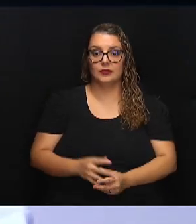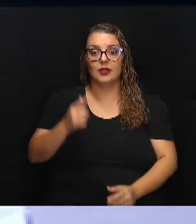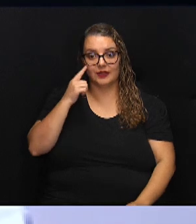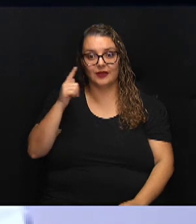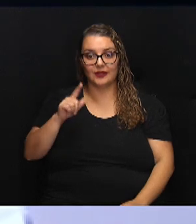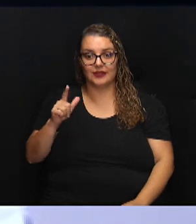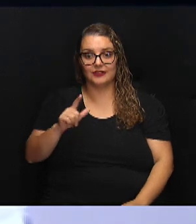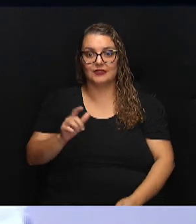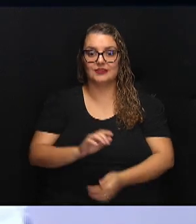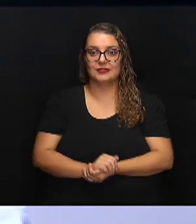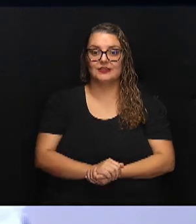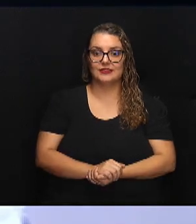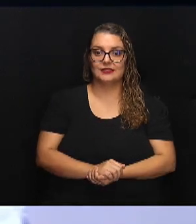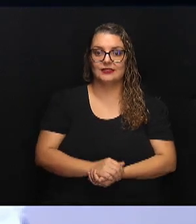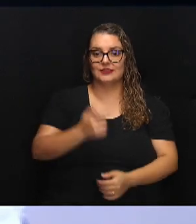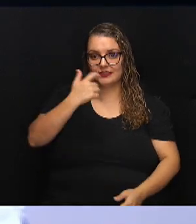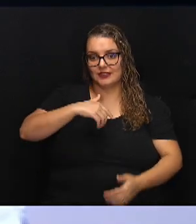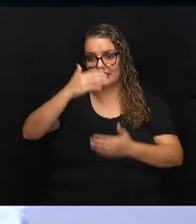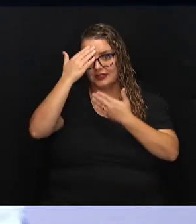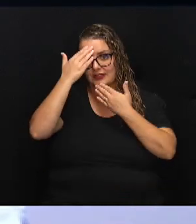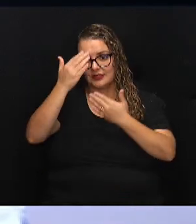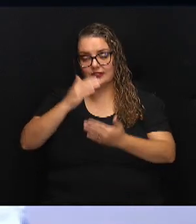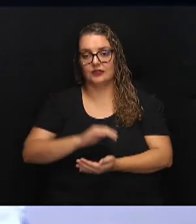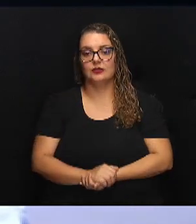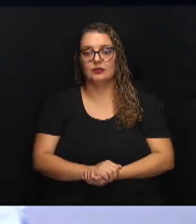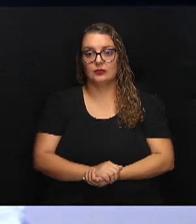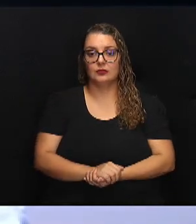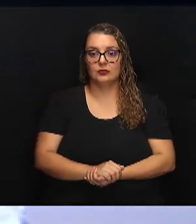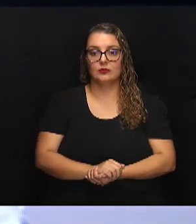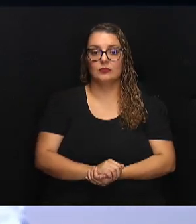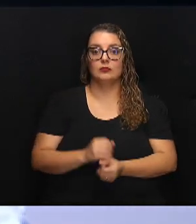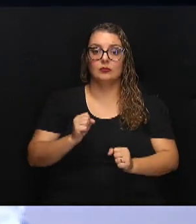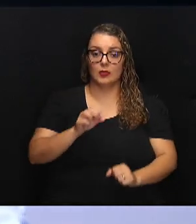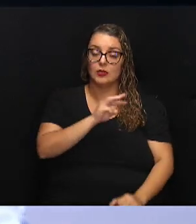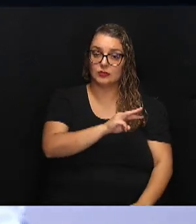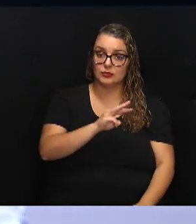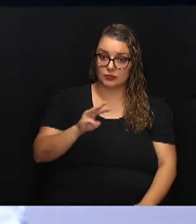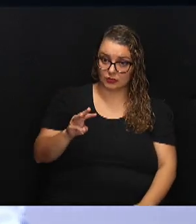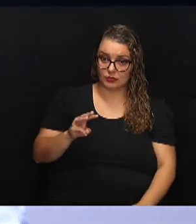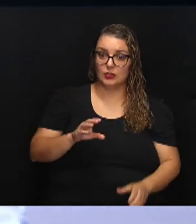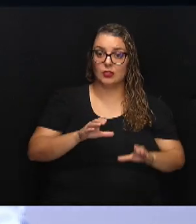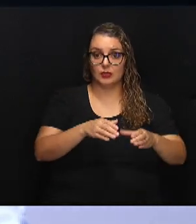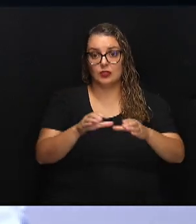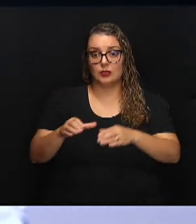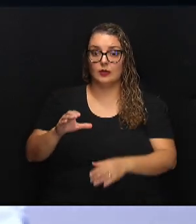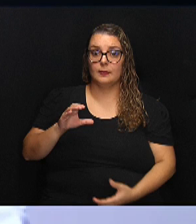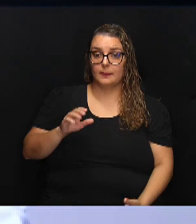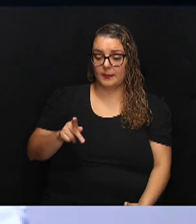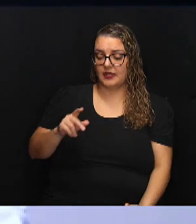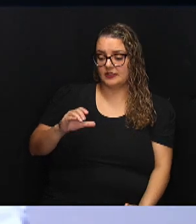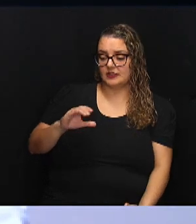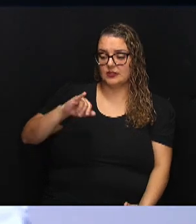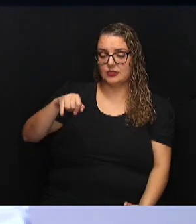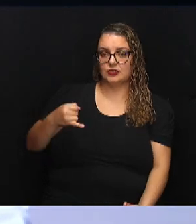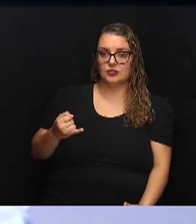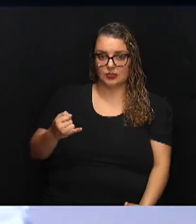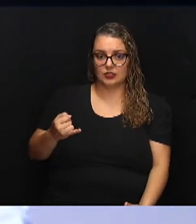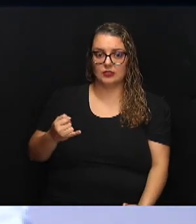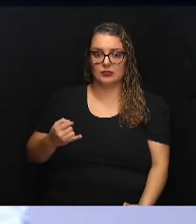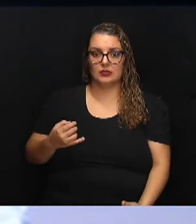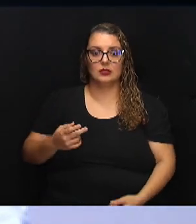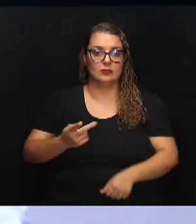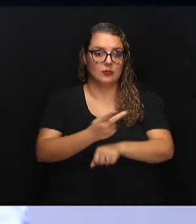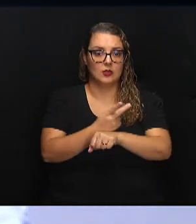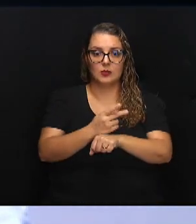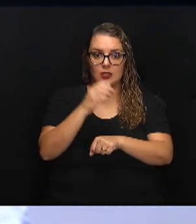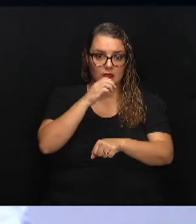Claro, imagina, eu que agradeço. Pode entrar no site dos comitês PCJ, se fizer uma busca